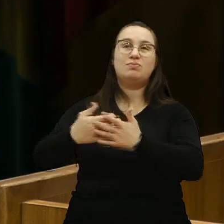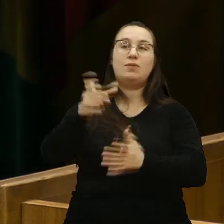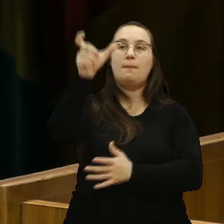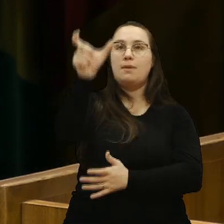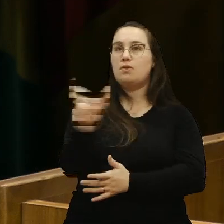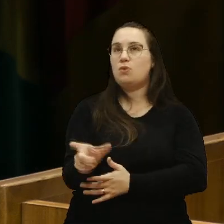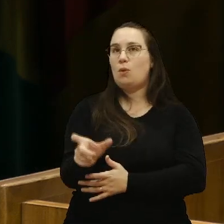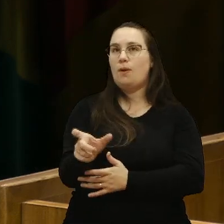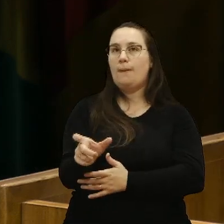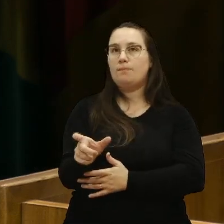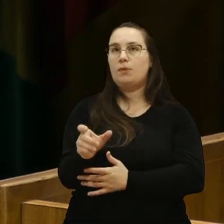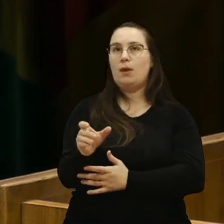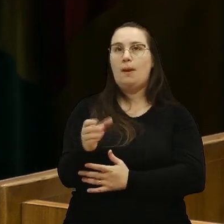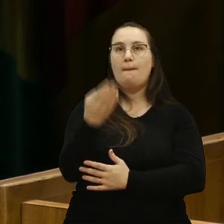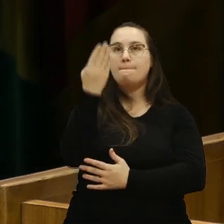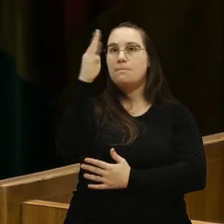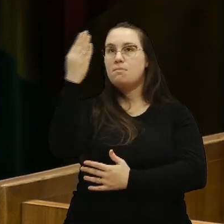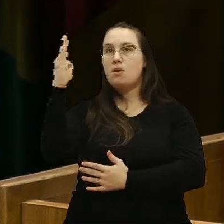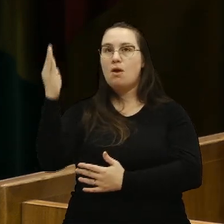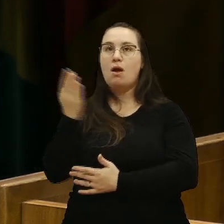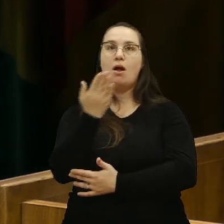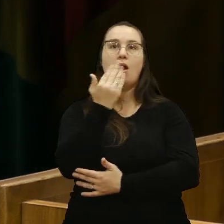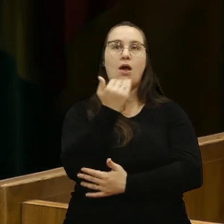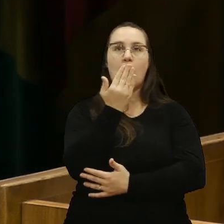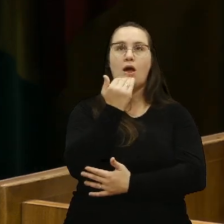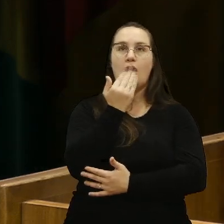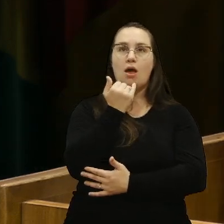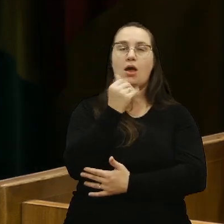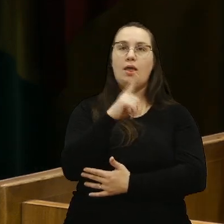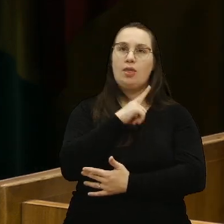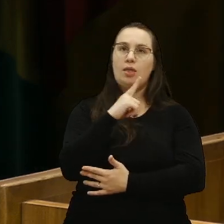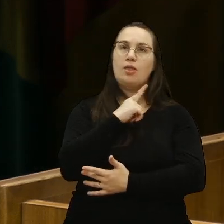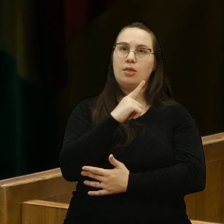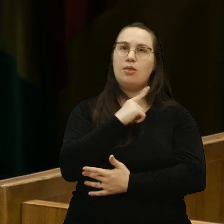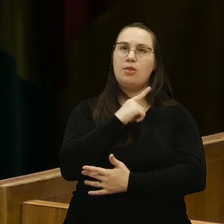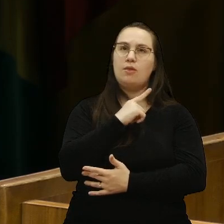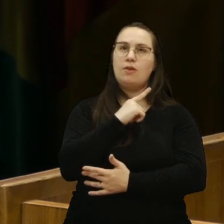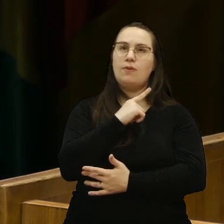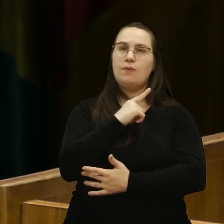Seja do ponto de vista biológico, a alimentação. Vocês têm